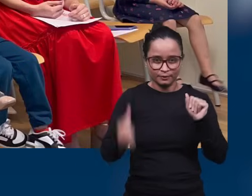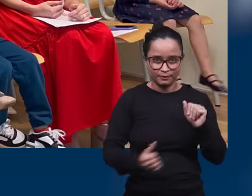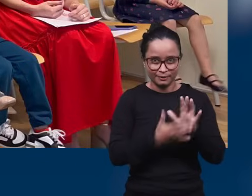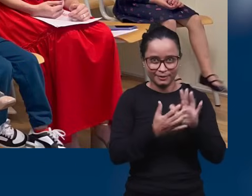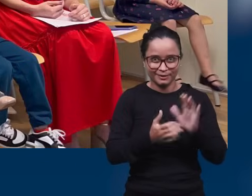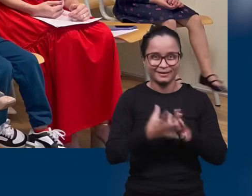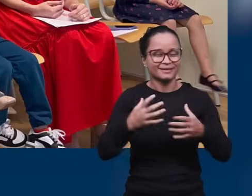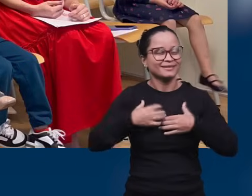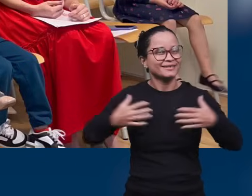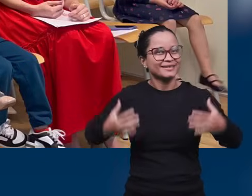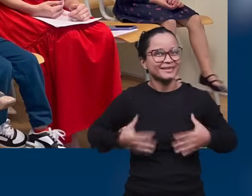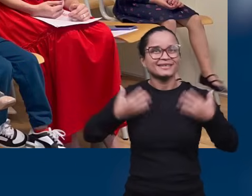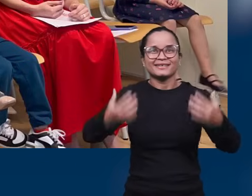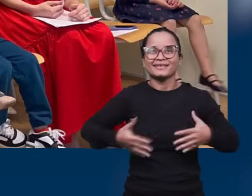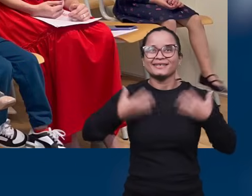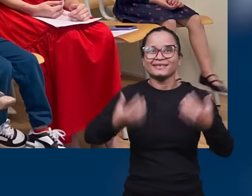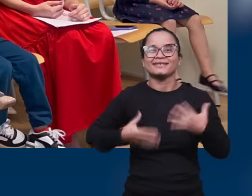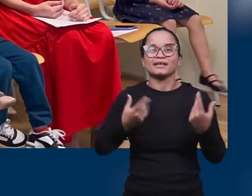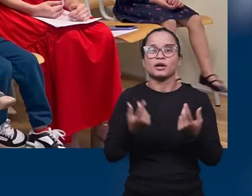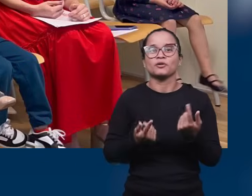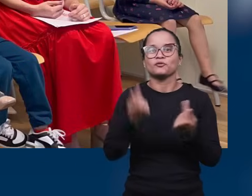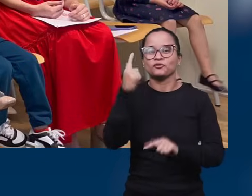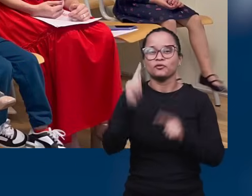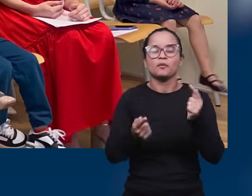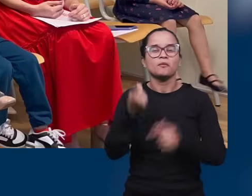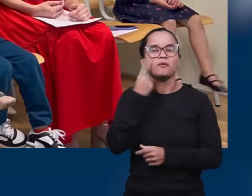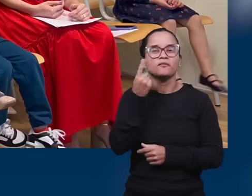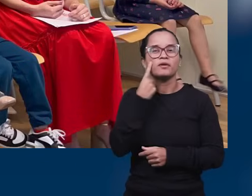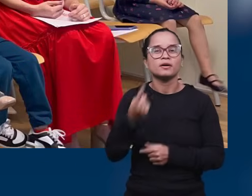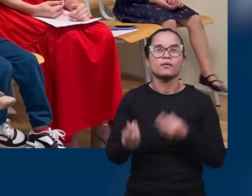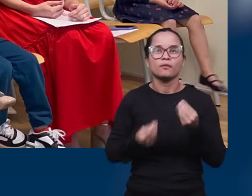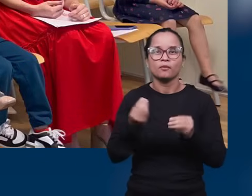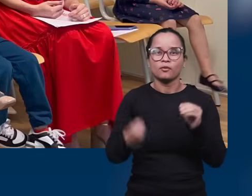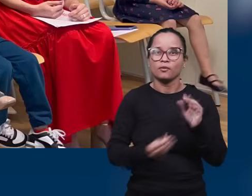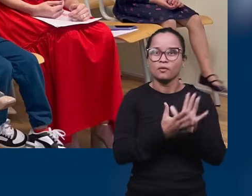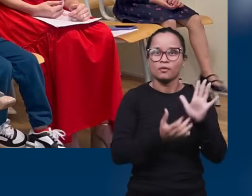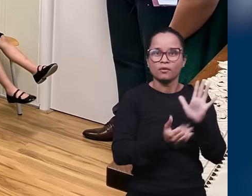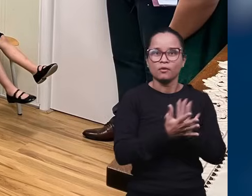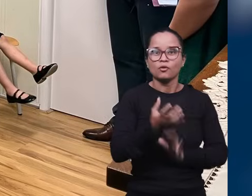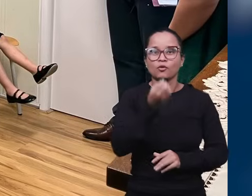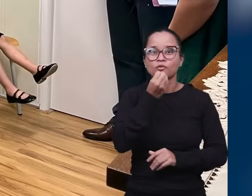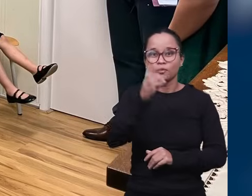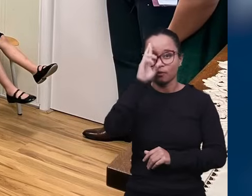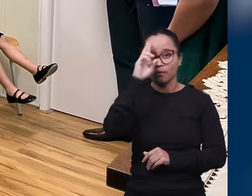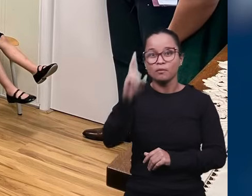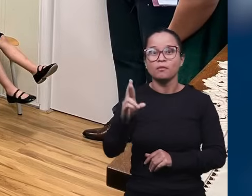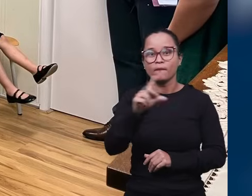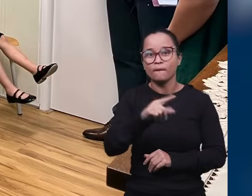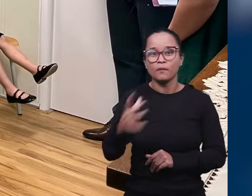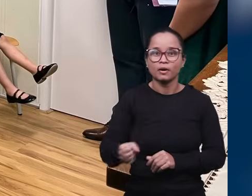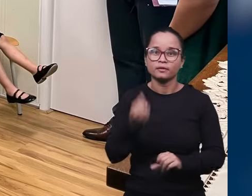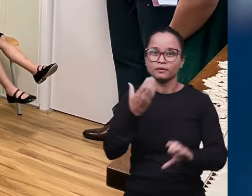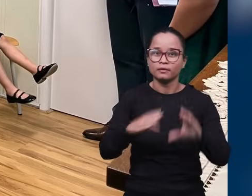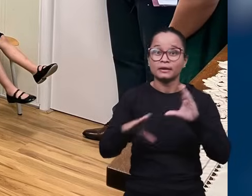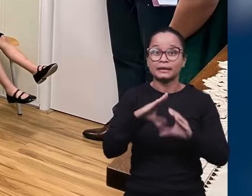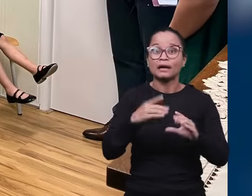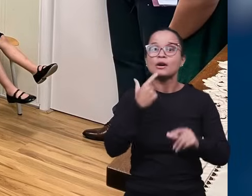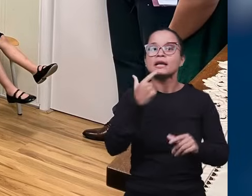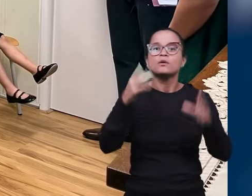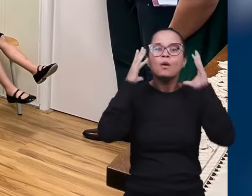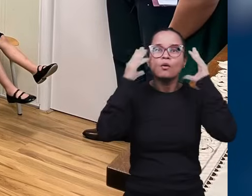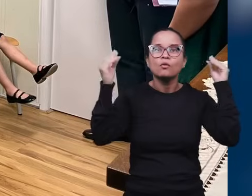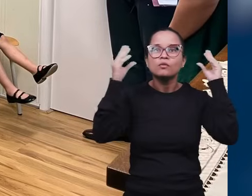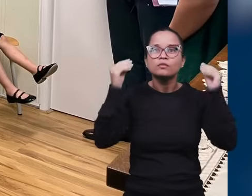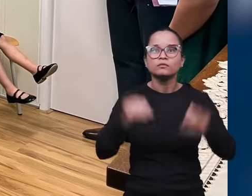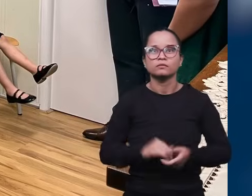cantaram os louvores e cheios de alegria fizeram os gestinhos. Vamos ver um pequeno trecho do louvor O Senhor é o Bom Pastor, cantado por elas em